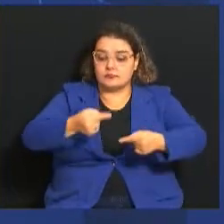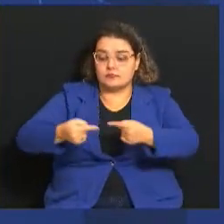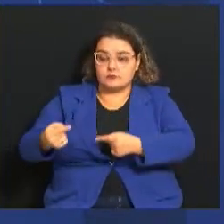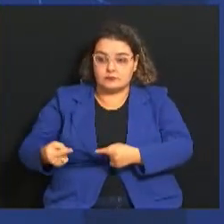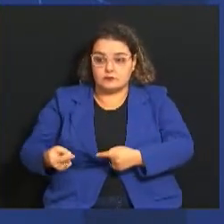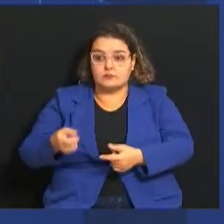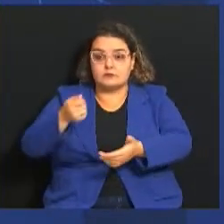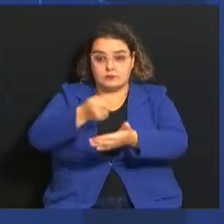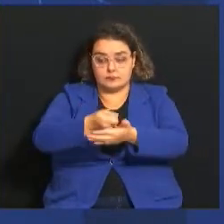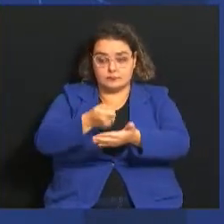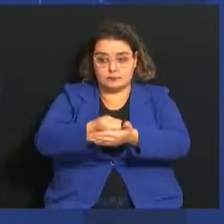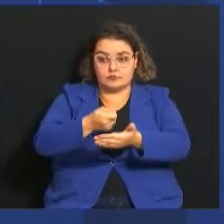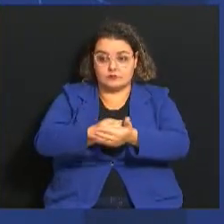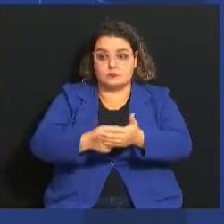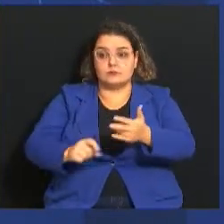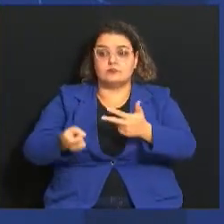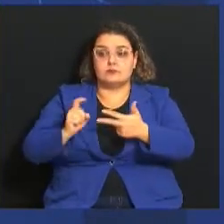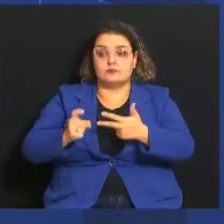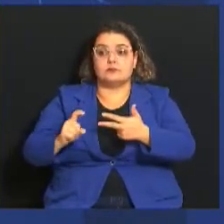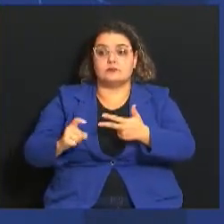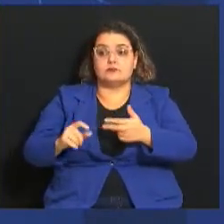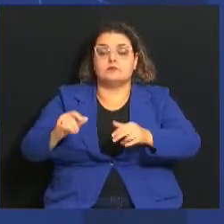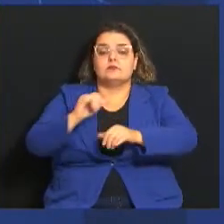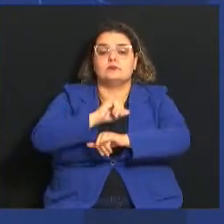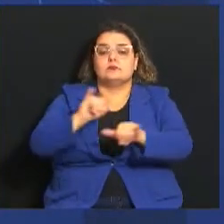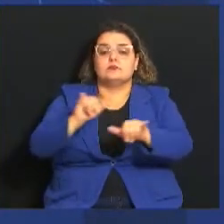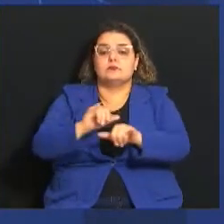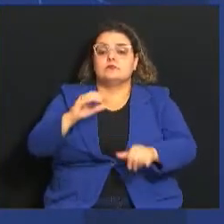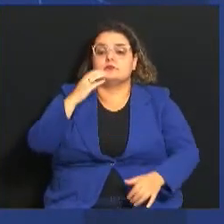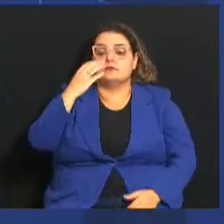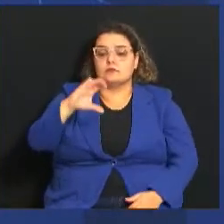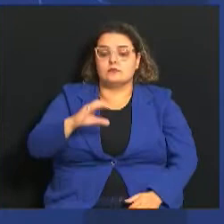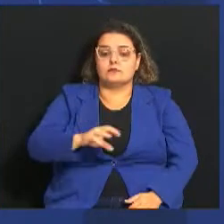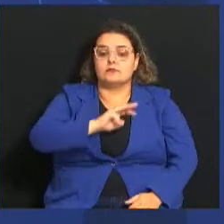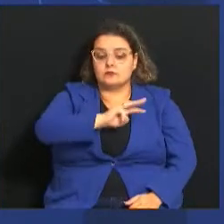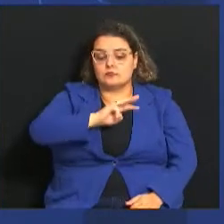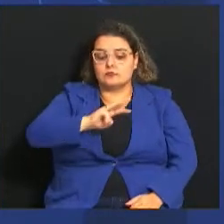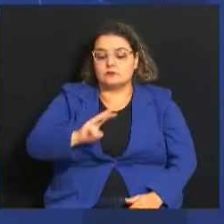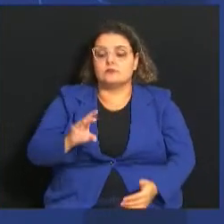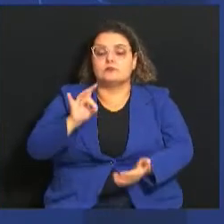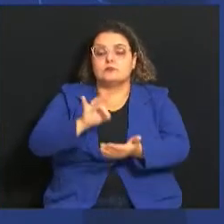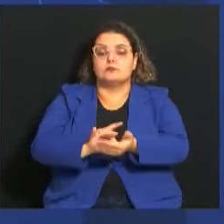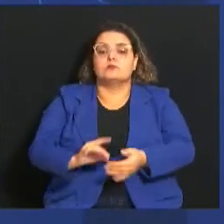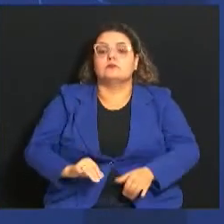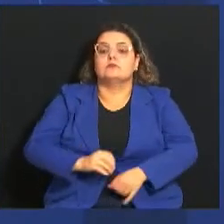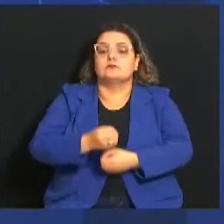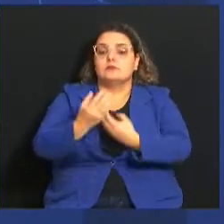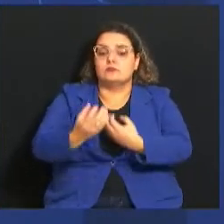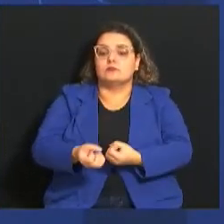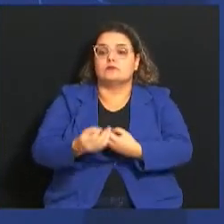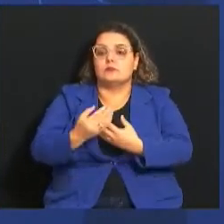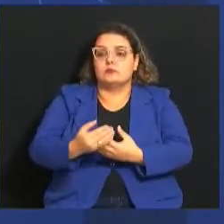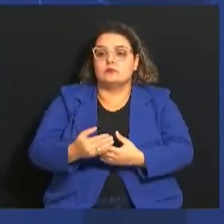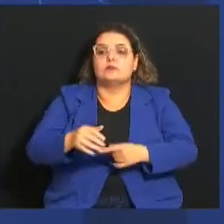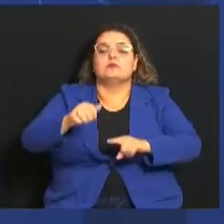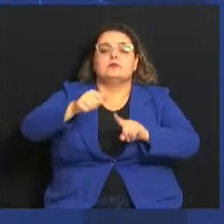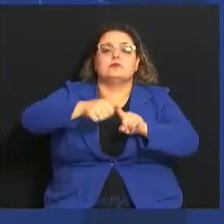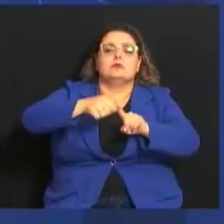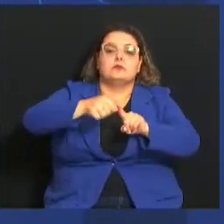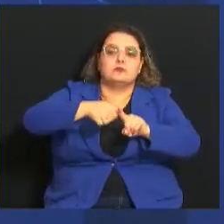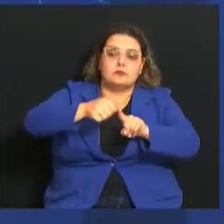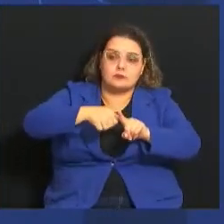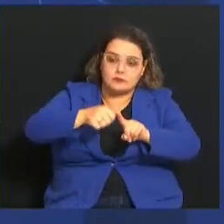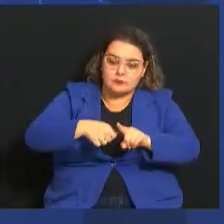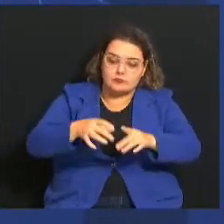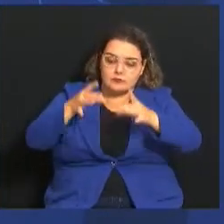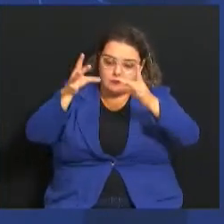obriga o Executivo a publicar no site oficial informações mensais e detalhadas